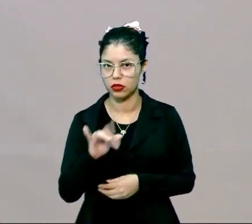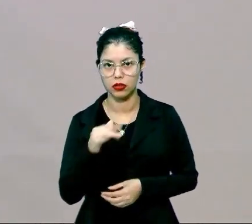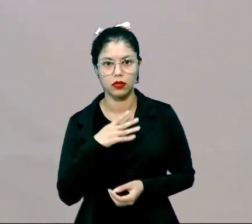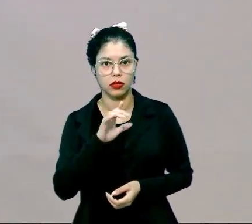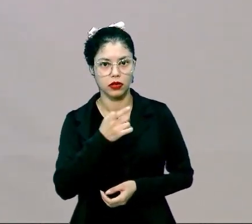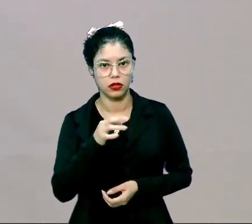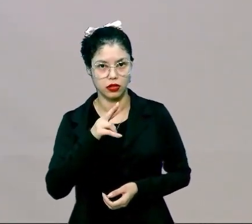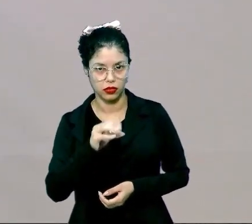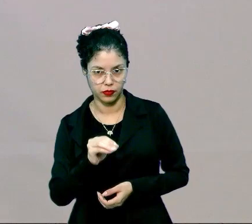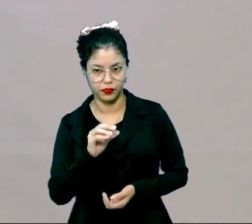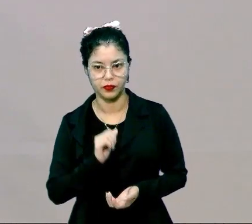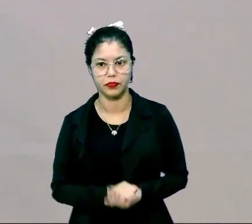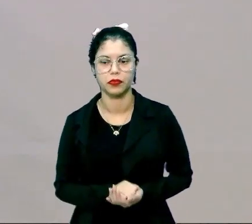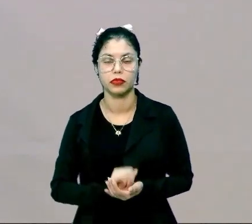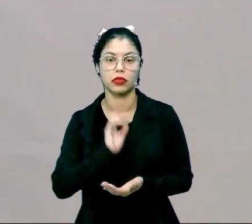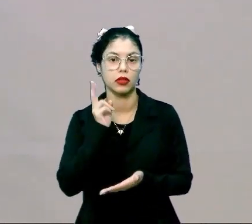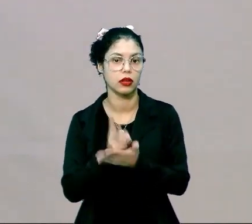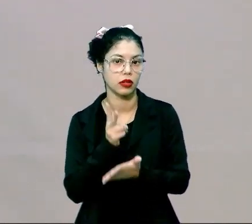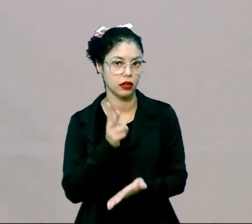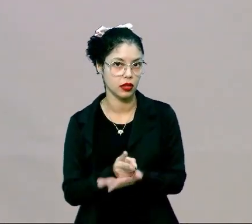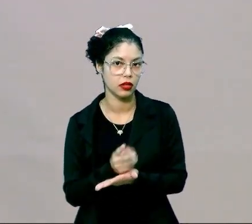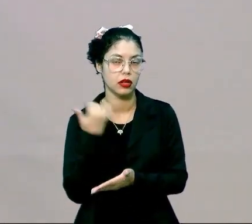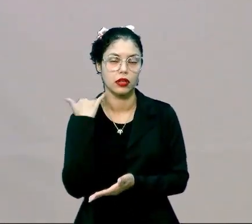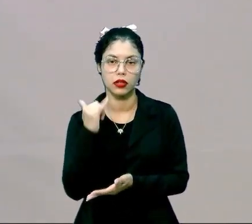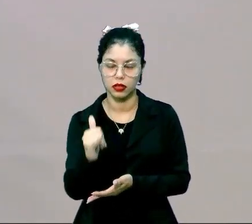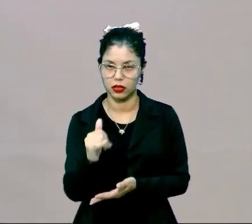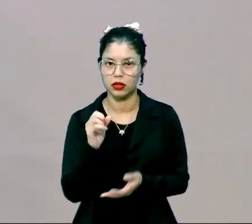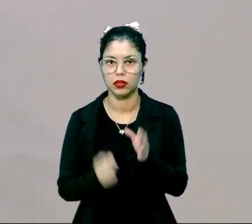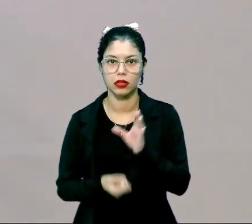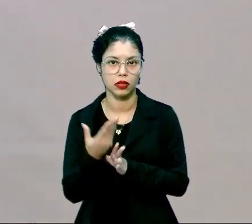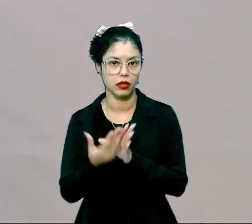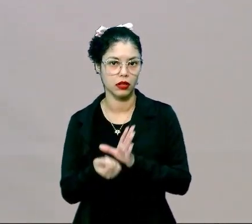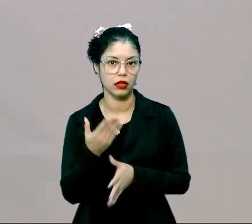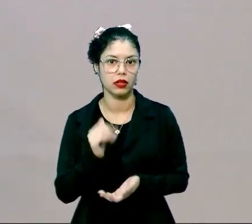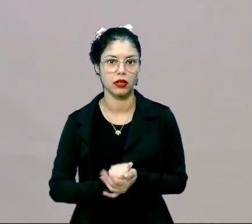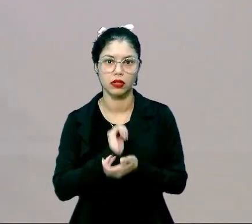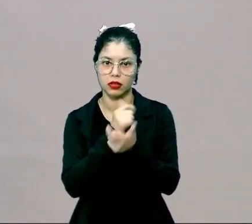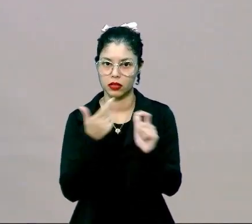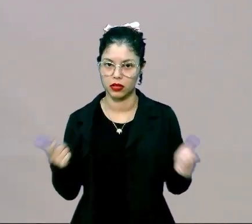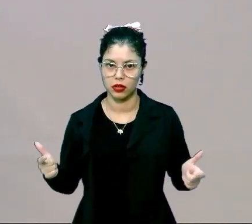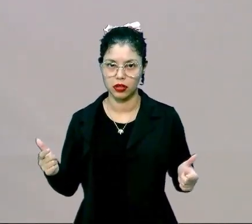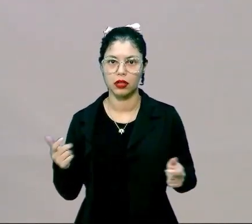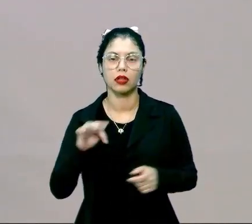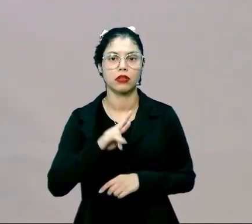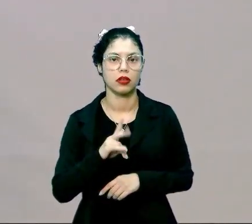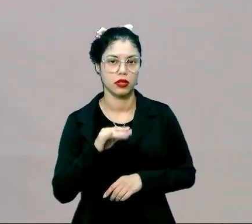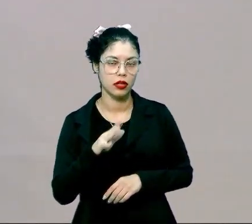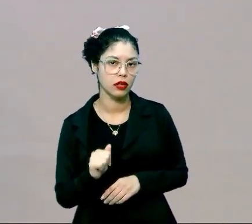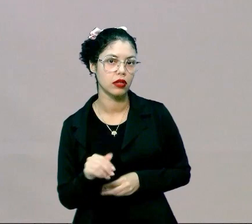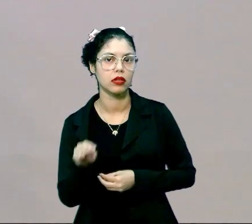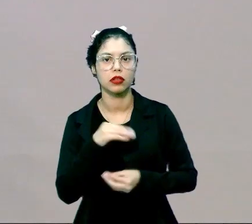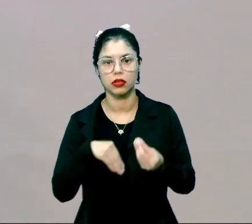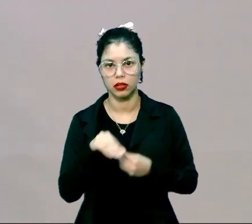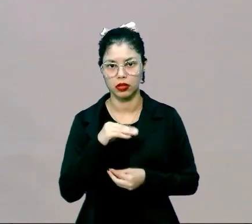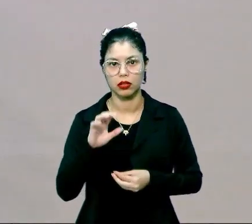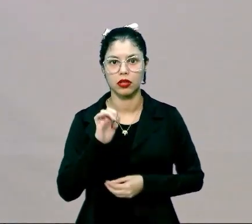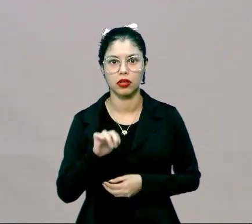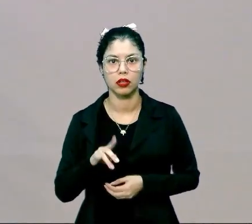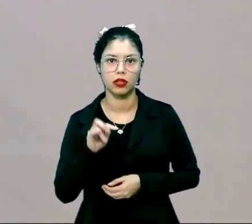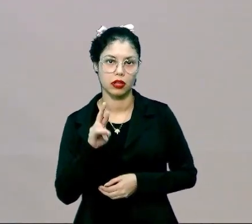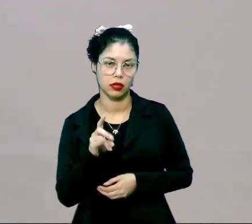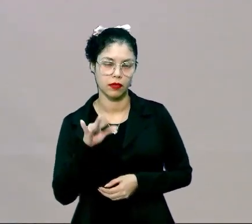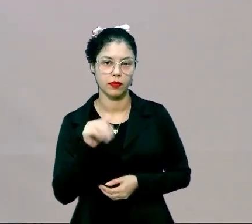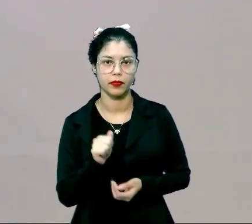é exotérmica. Todas as vezes que a energia do produto for maior que a do reagente, a sua reação ela